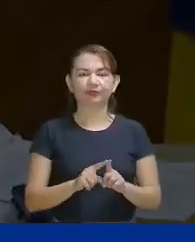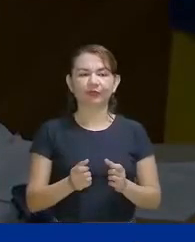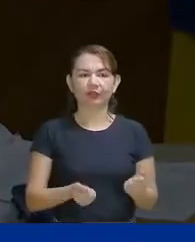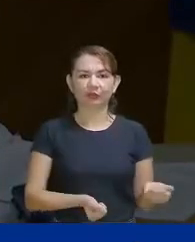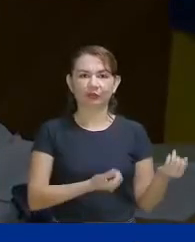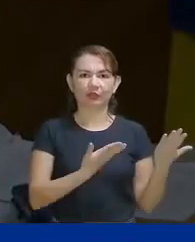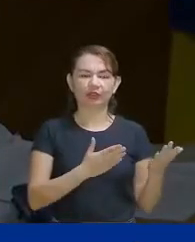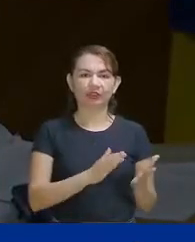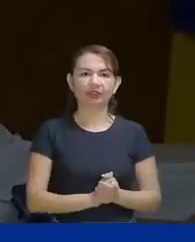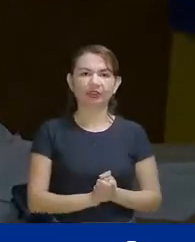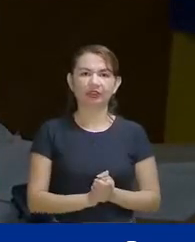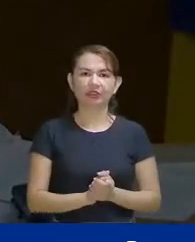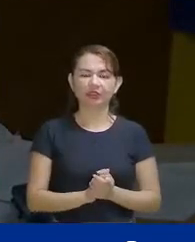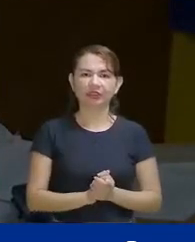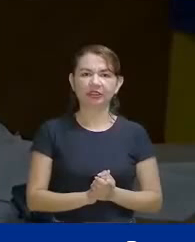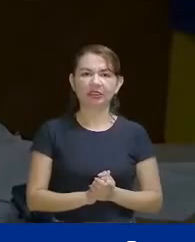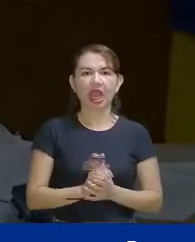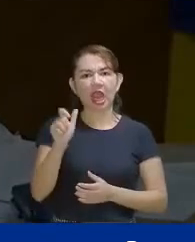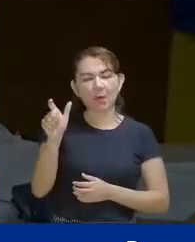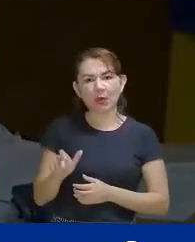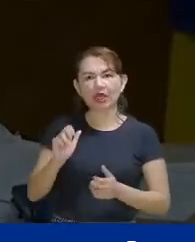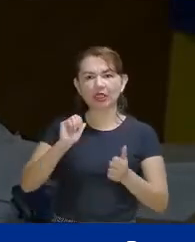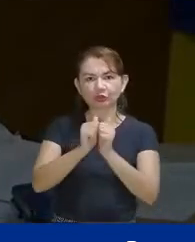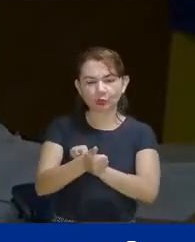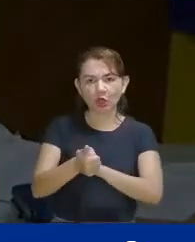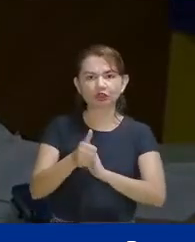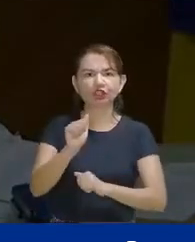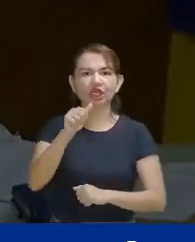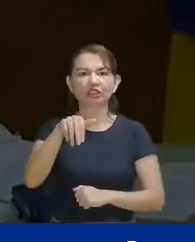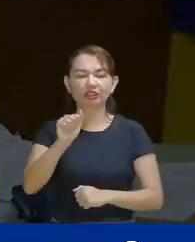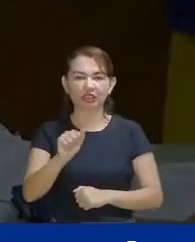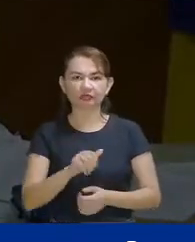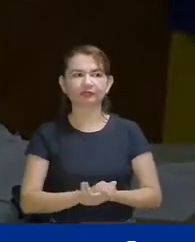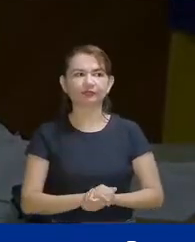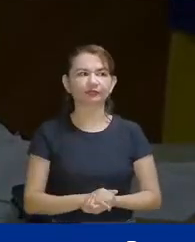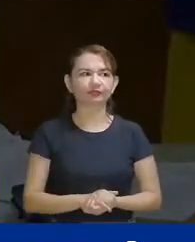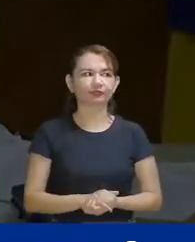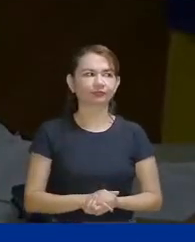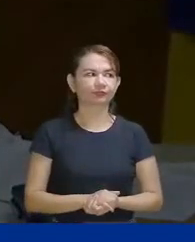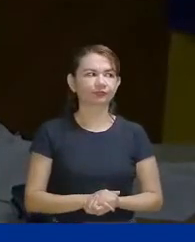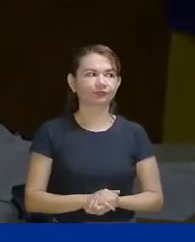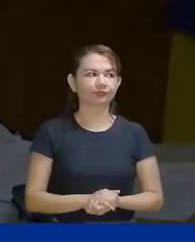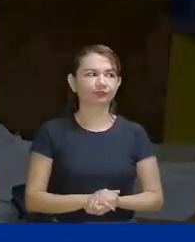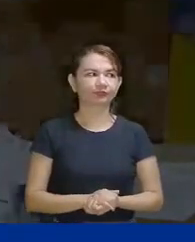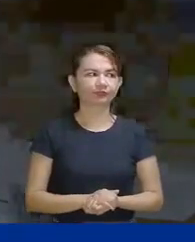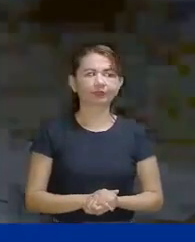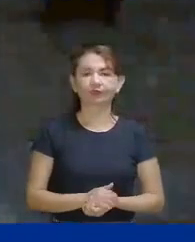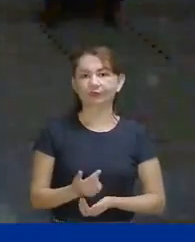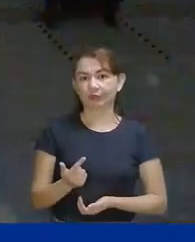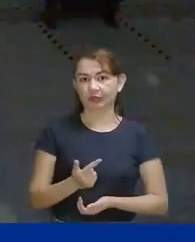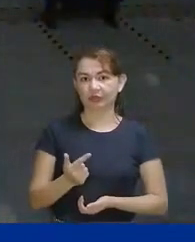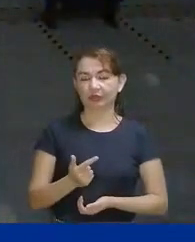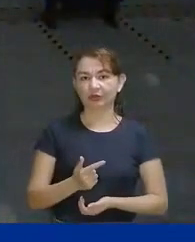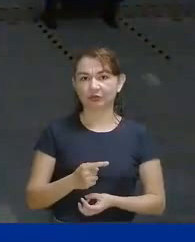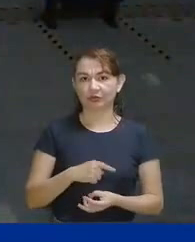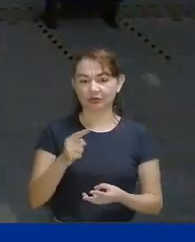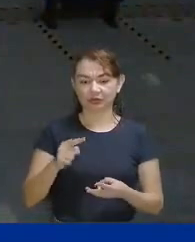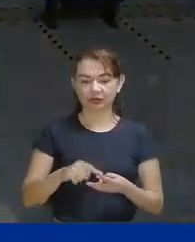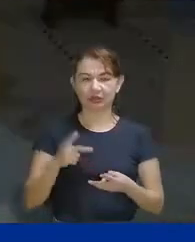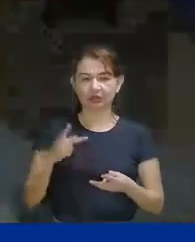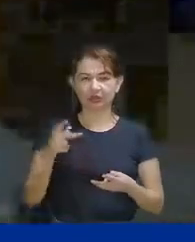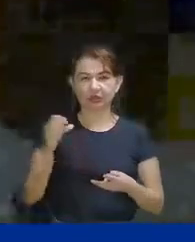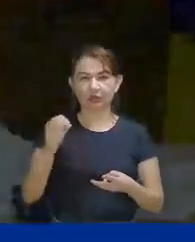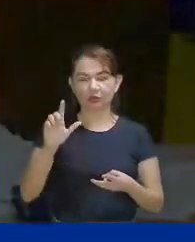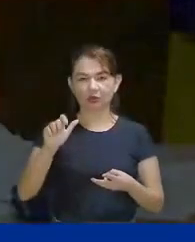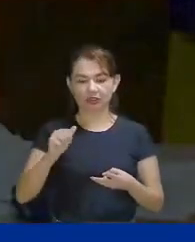homenagem à nossa atleta Ana Brito, e a gente vai, na segunda parte, aí eu dispenso a Paola e o Rivaldo, tá bom, Rivaldo?